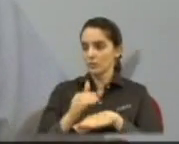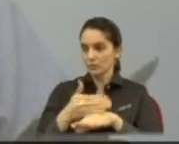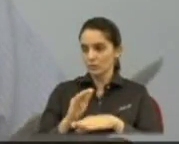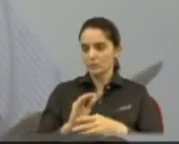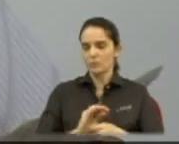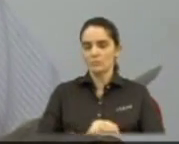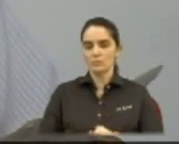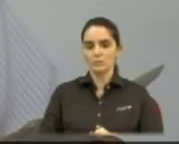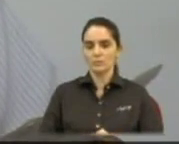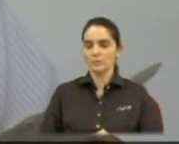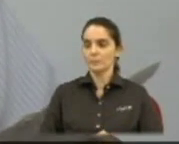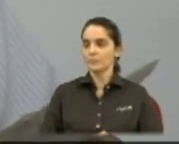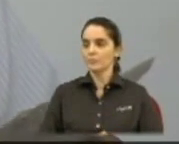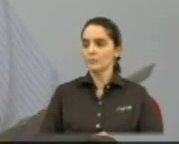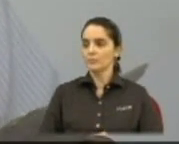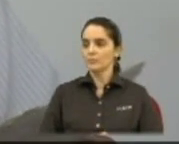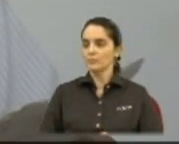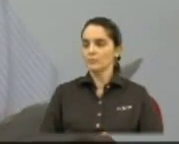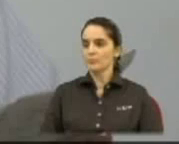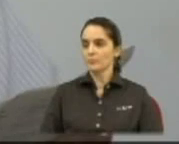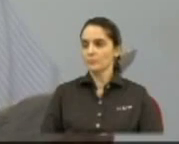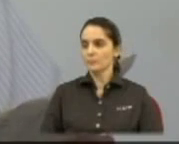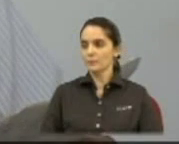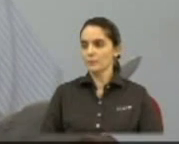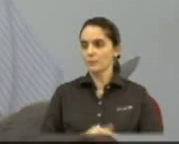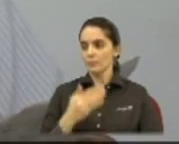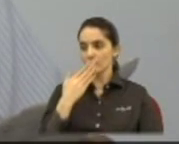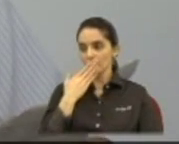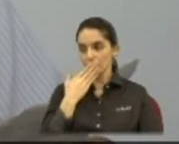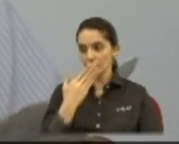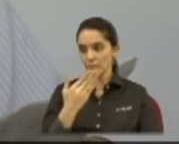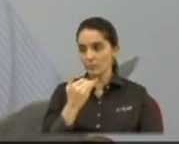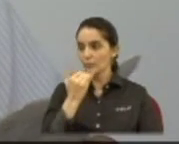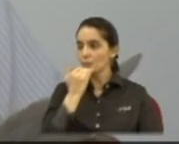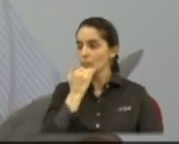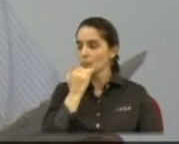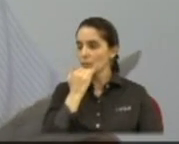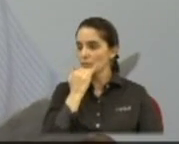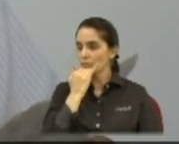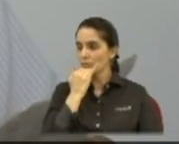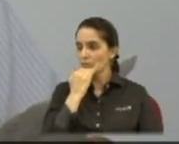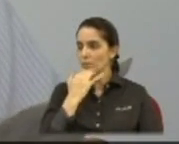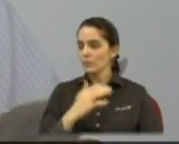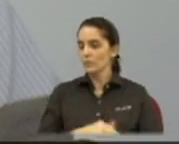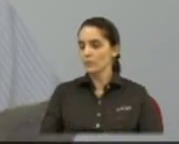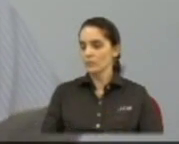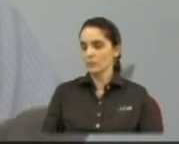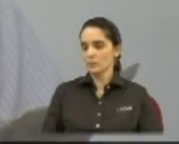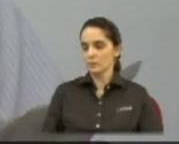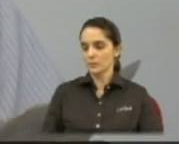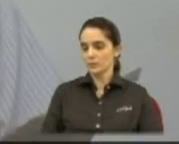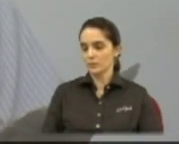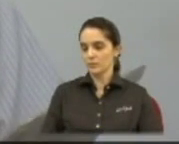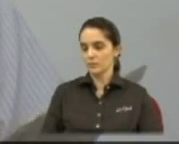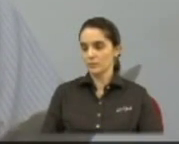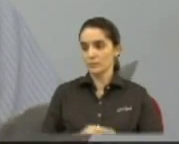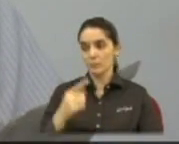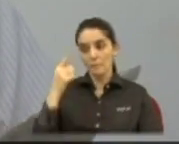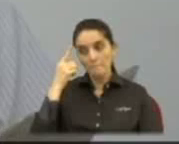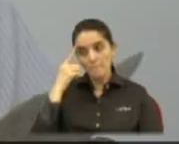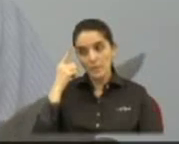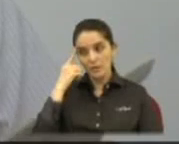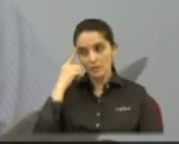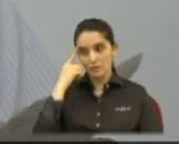cristã praticante. E aí ela fala, pede desculpa pelo ato falho, fala, a gente